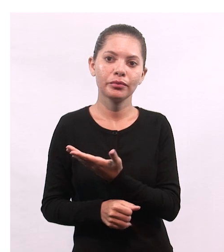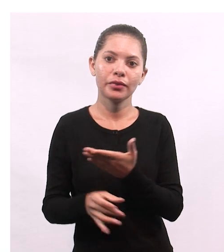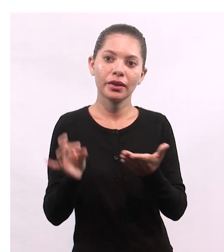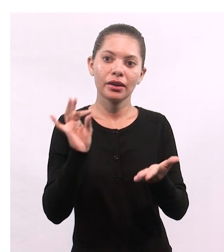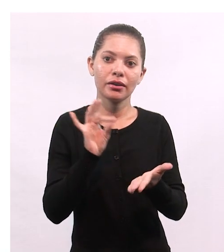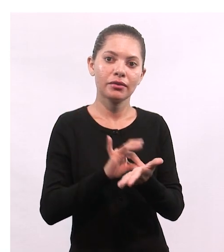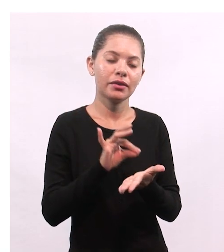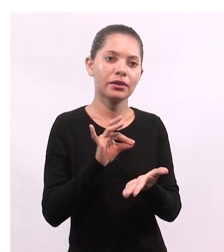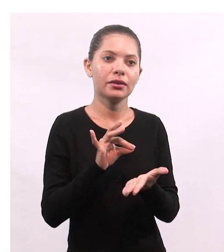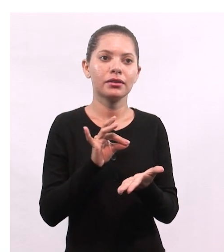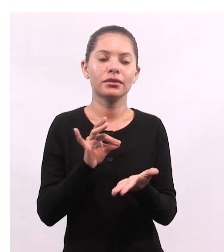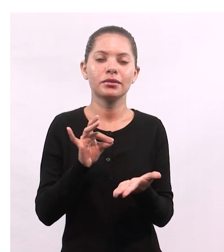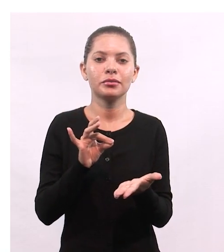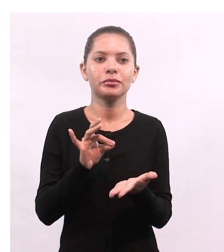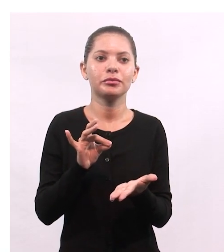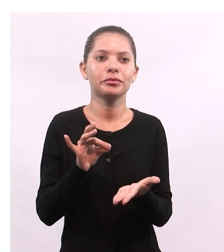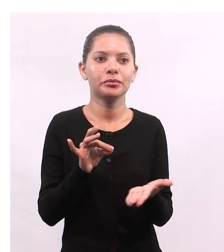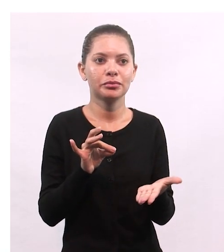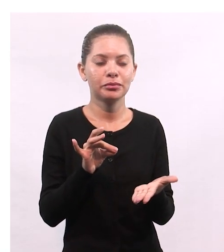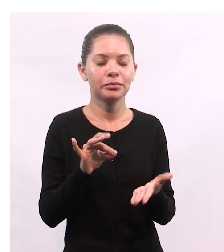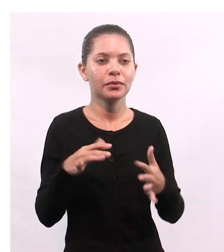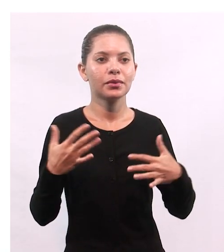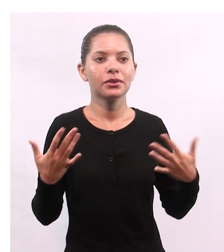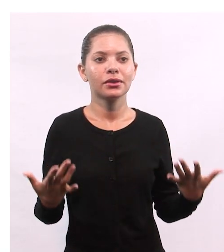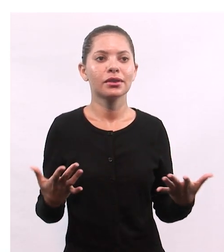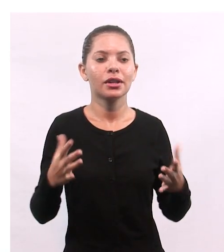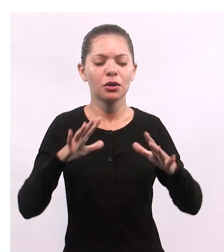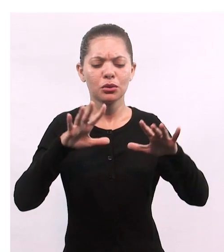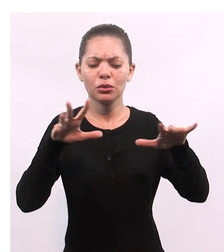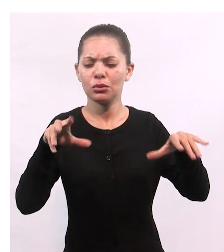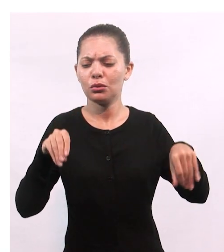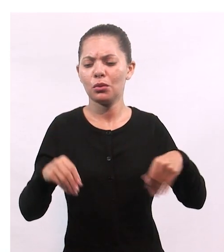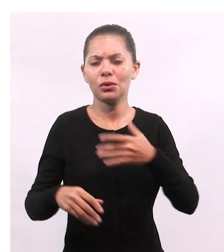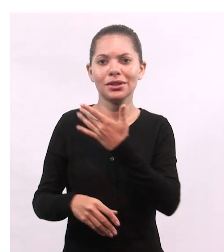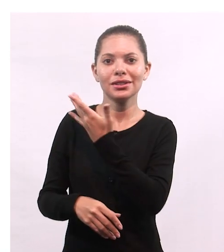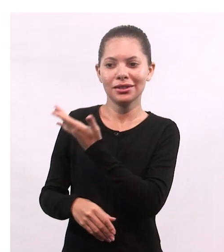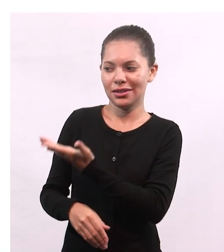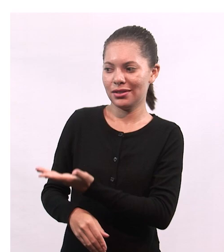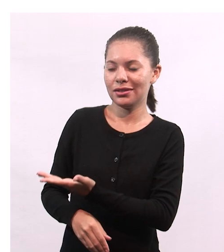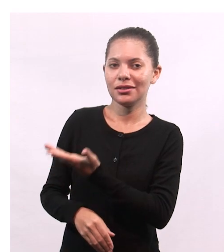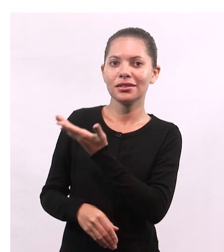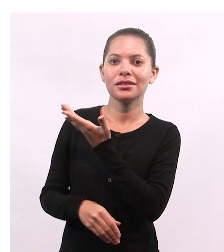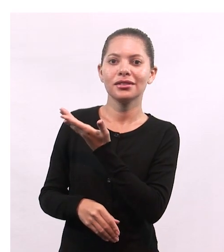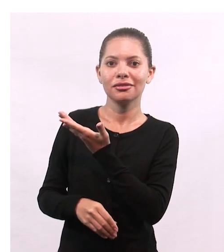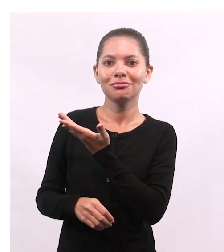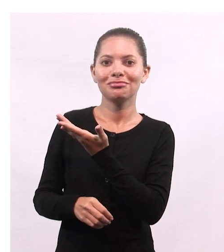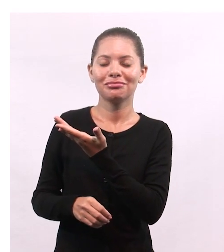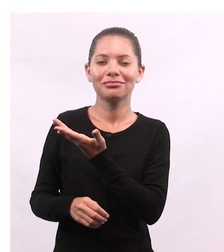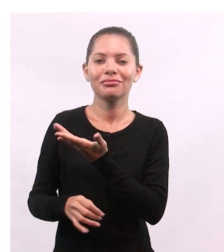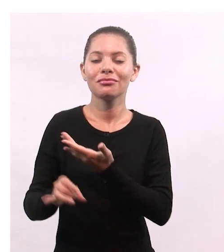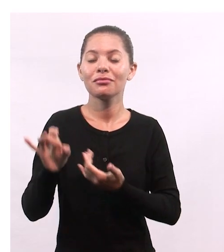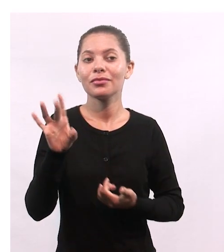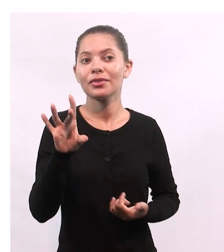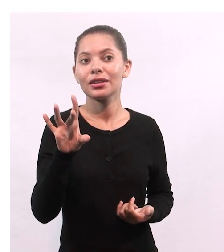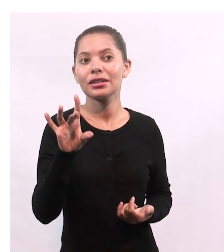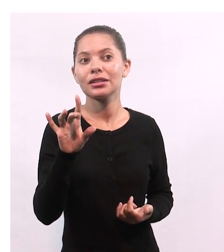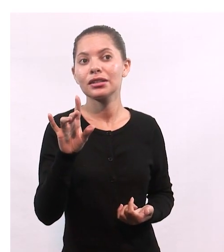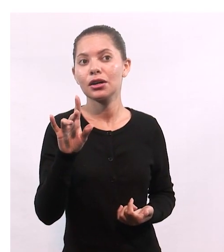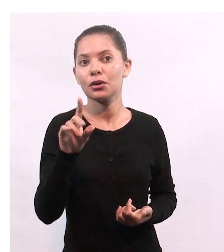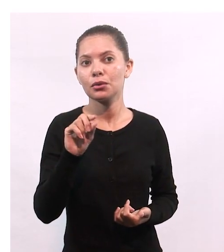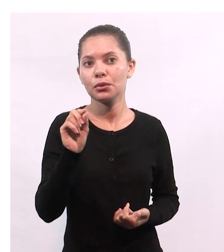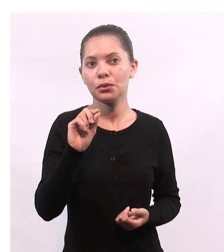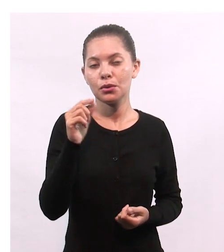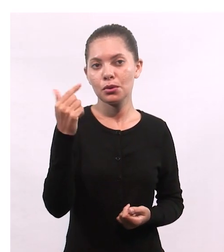A proposição é verdadeira, a afirmação é verdadeira. Então, todas essas são proposições, só que